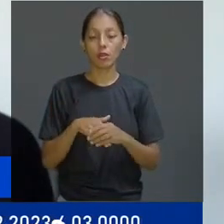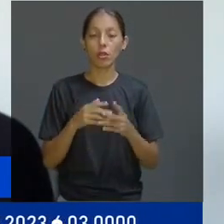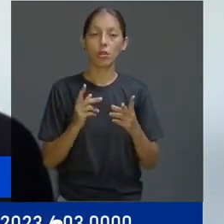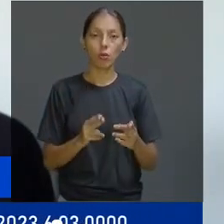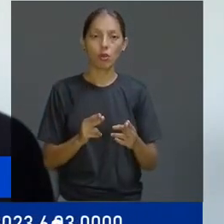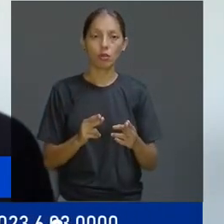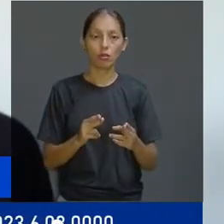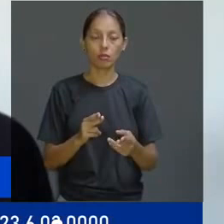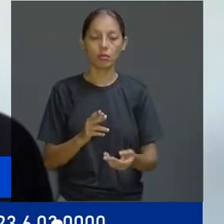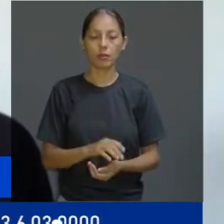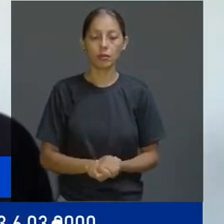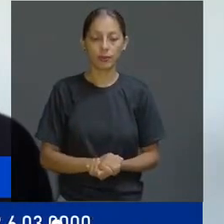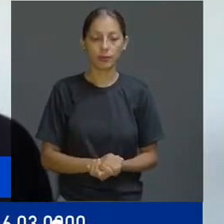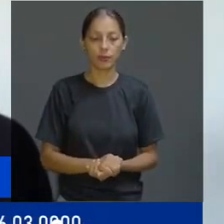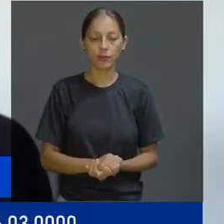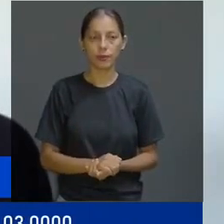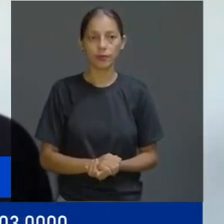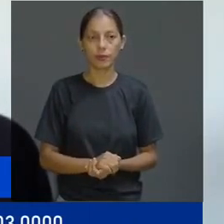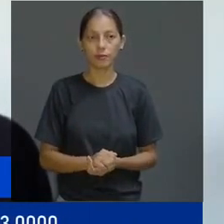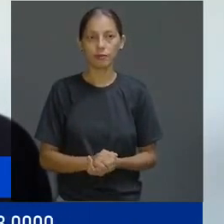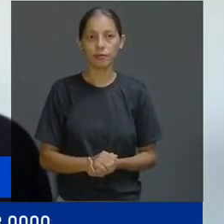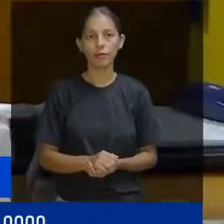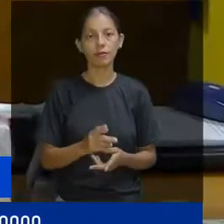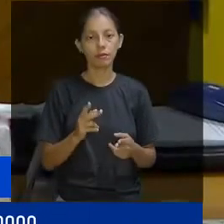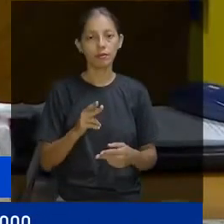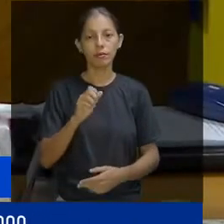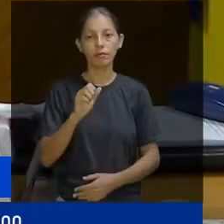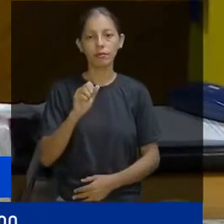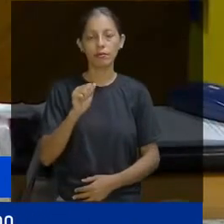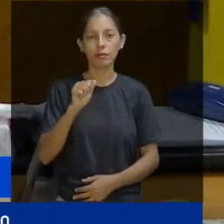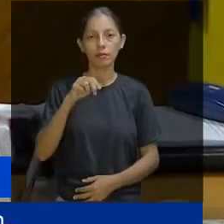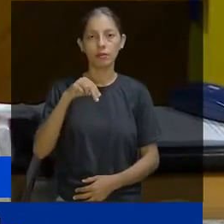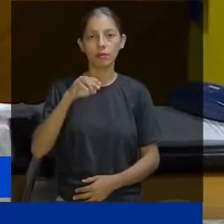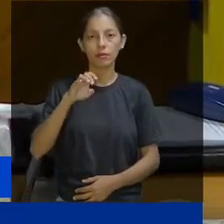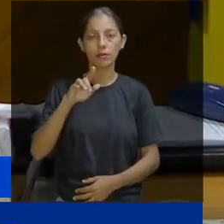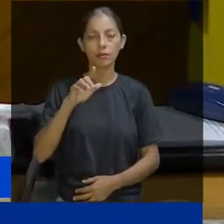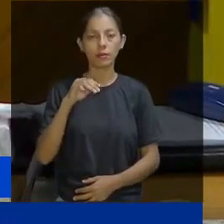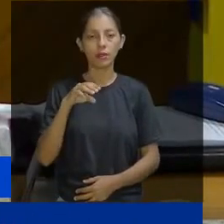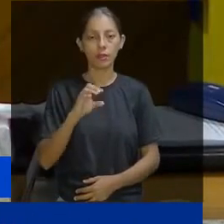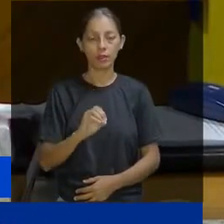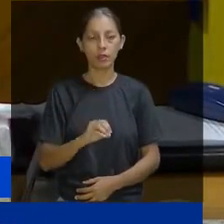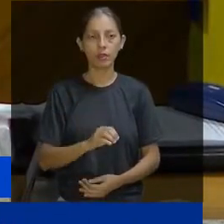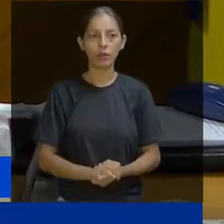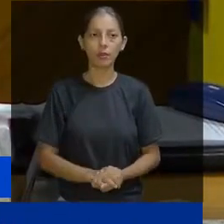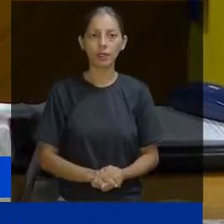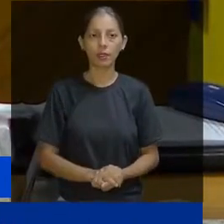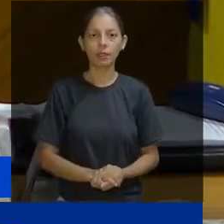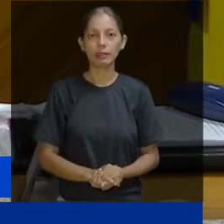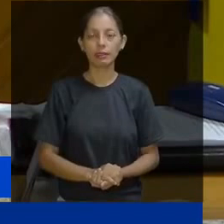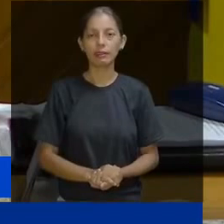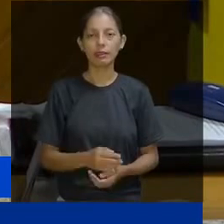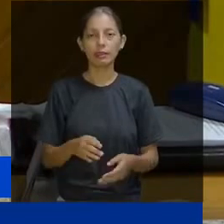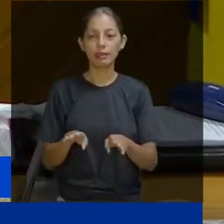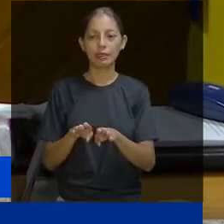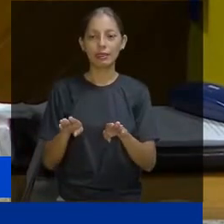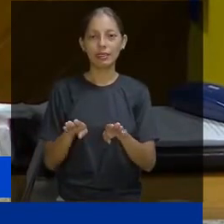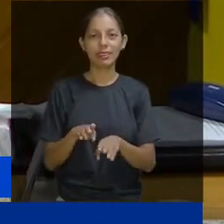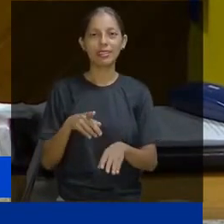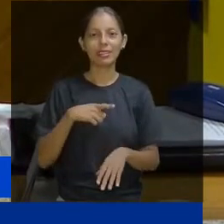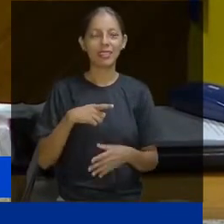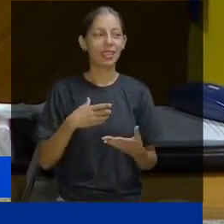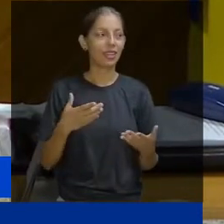o juiz Anselmo Gonçalves. Perfeito. Então, como eu vou ter que desempatar, eu vou pedir vista desse processo.